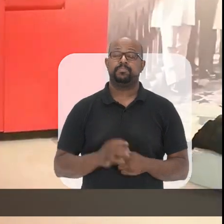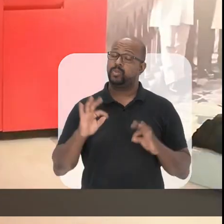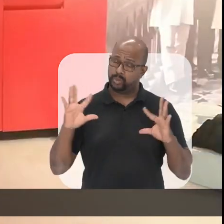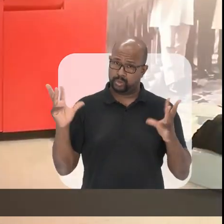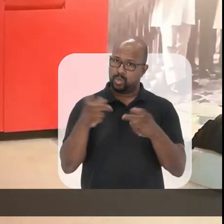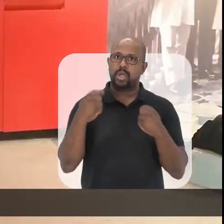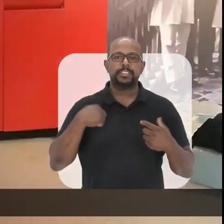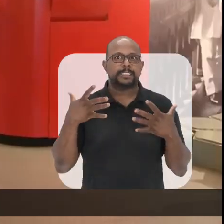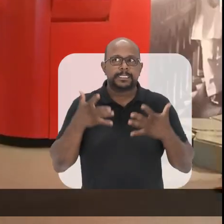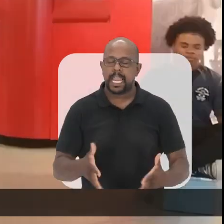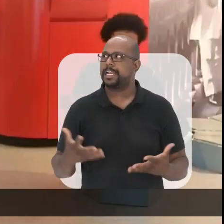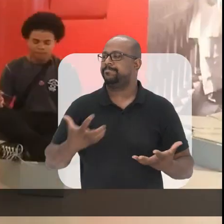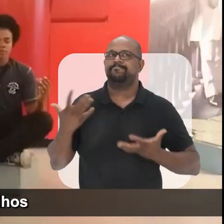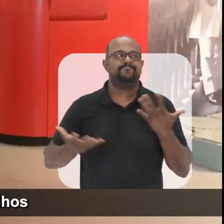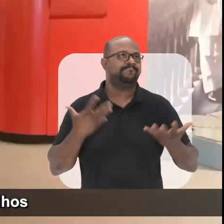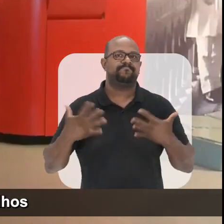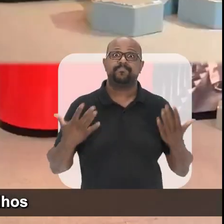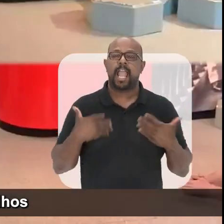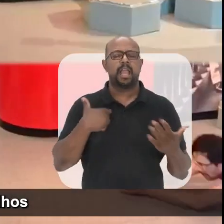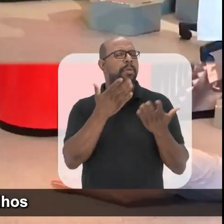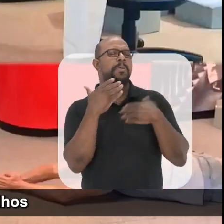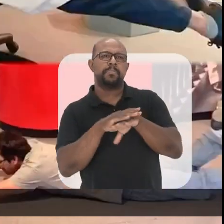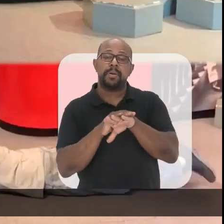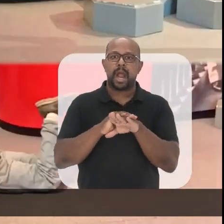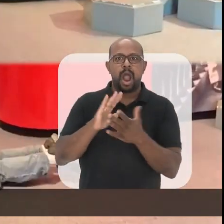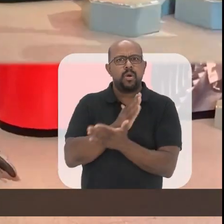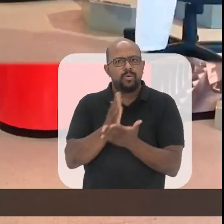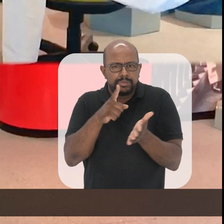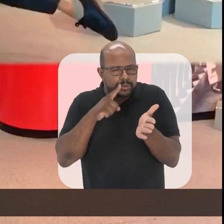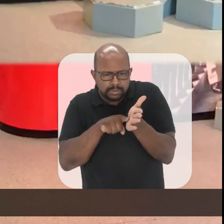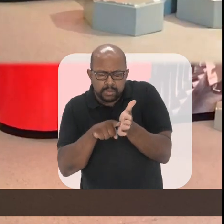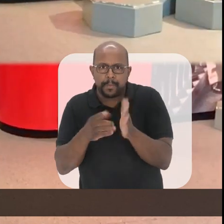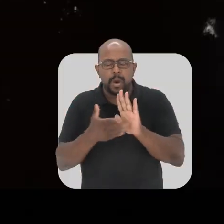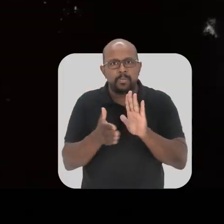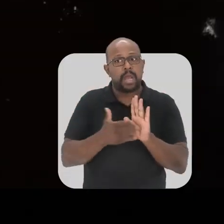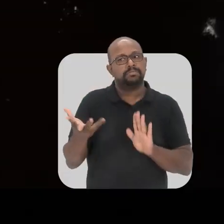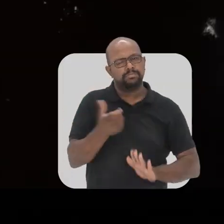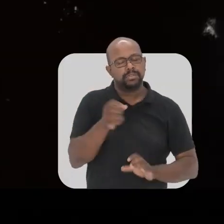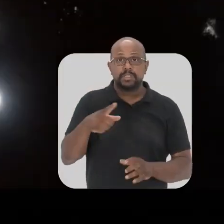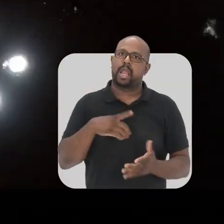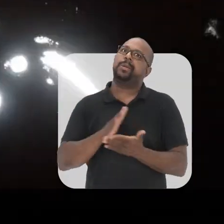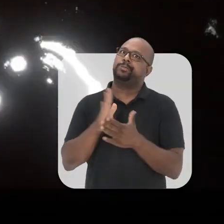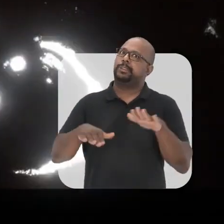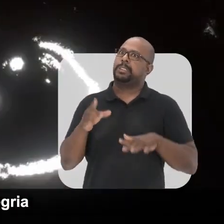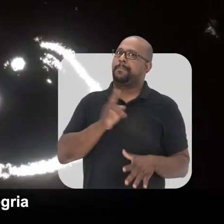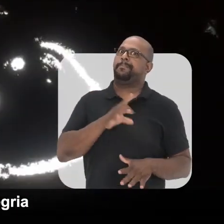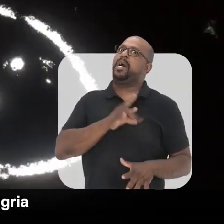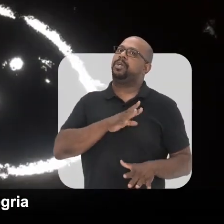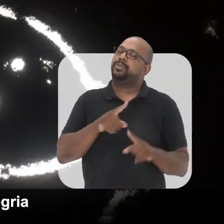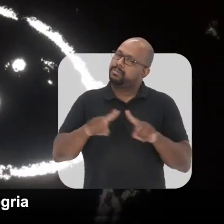Todos chegaram muito animados. A conversa inspirou trabalhos super interessantes, muitas vezes carregados de medo,